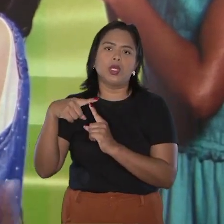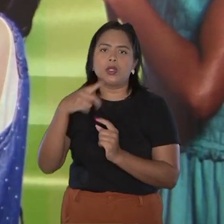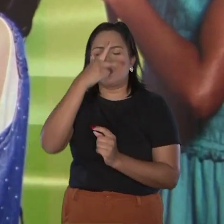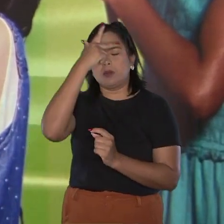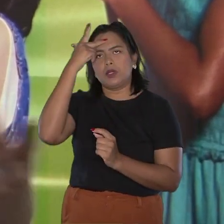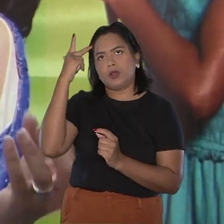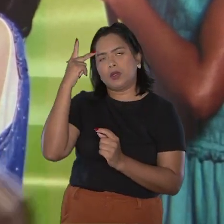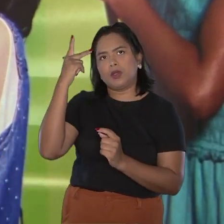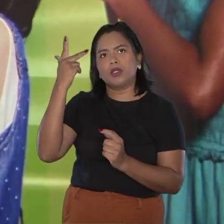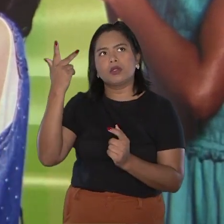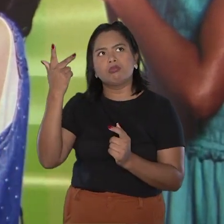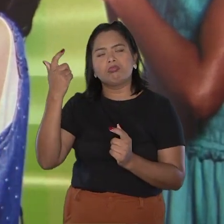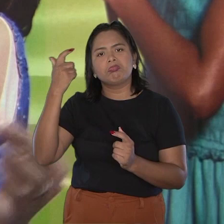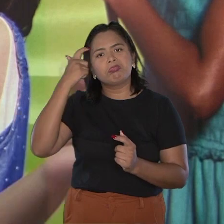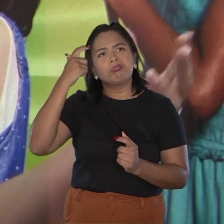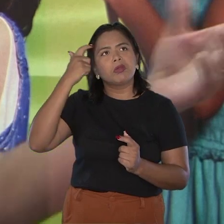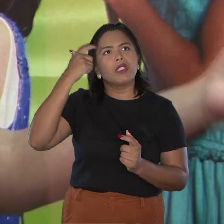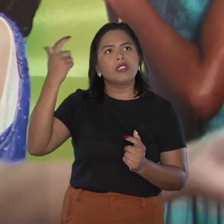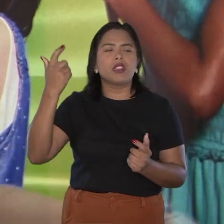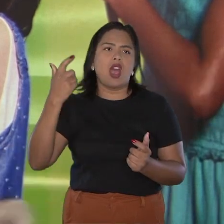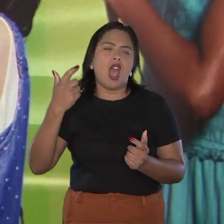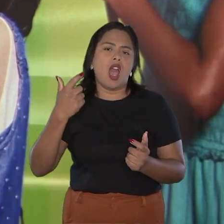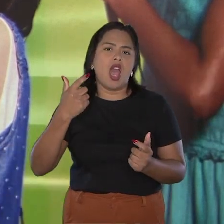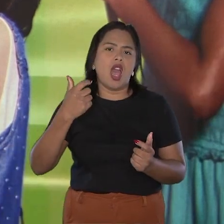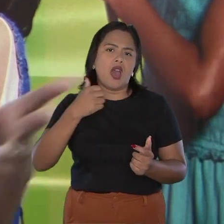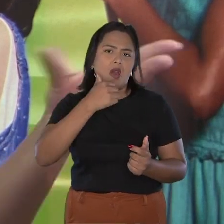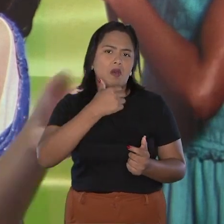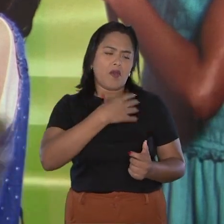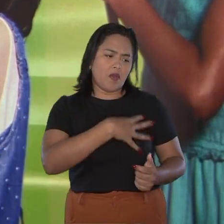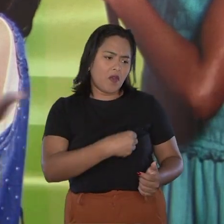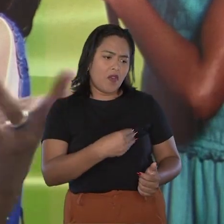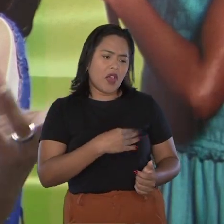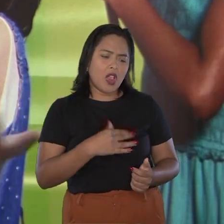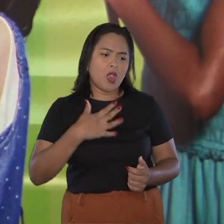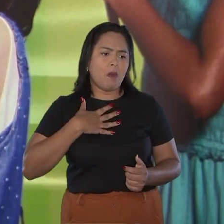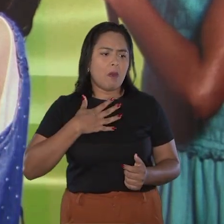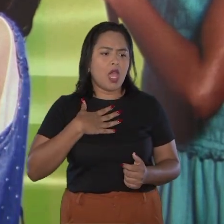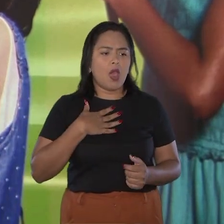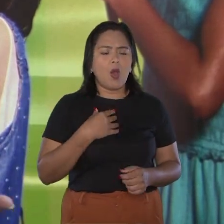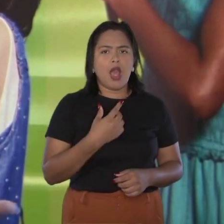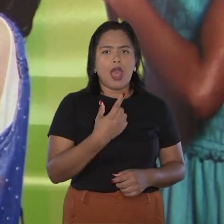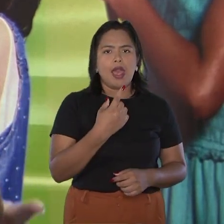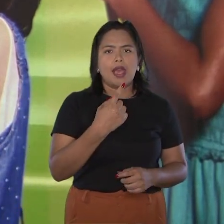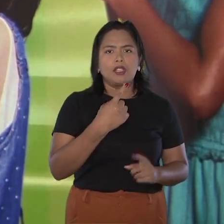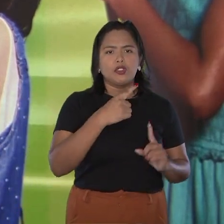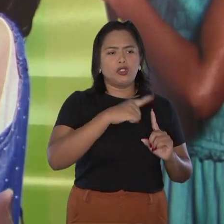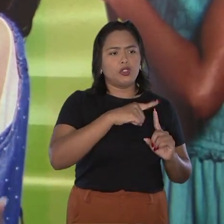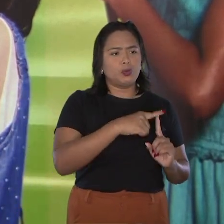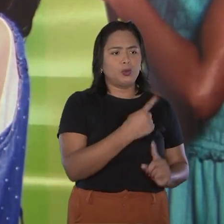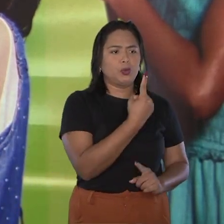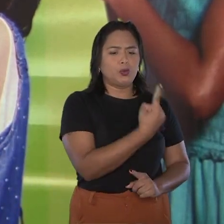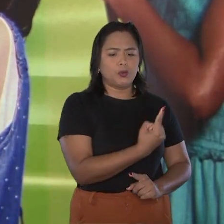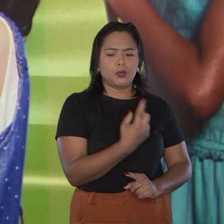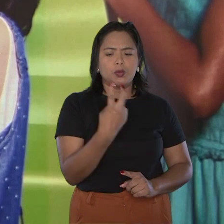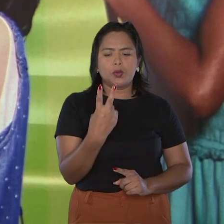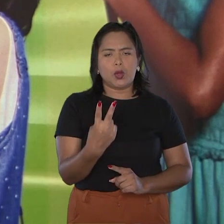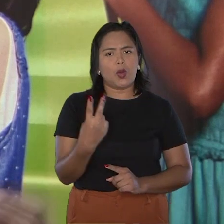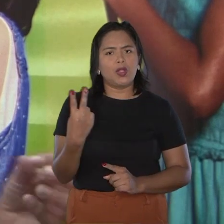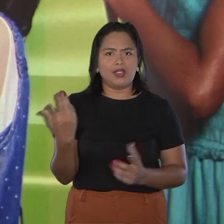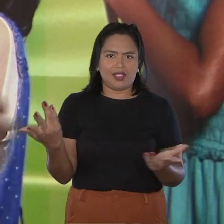sociedade Fala Ah meu filho é grau 1 é grau 2 existe ainda muita desinformação em relação